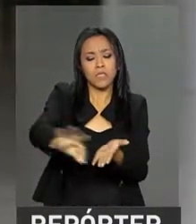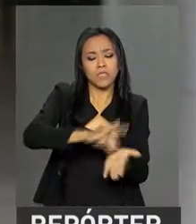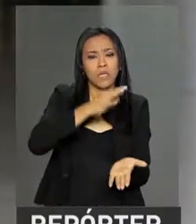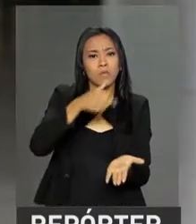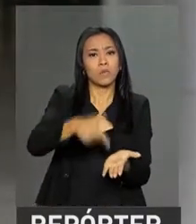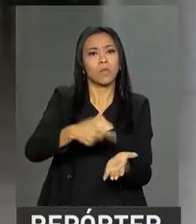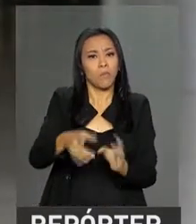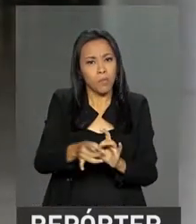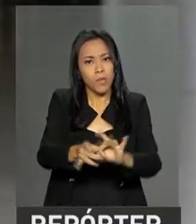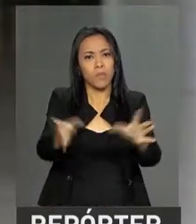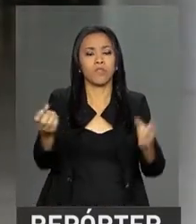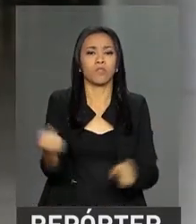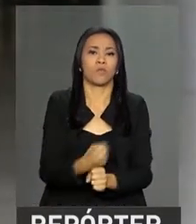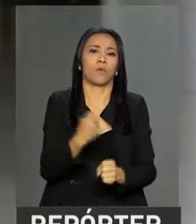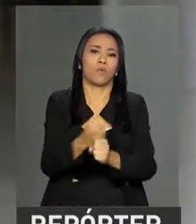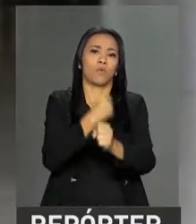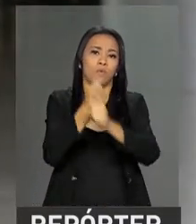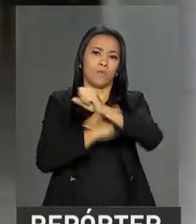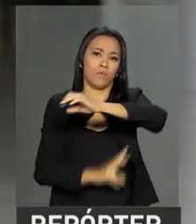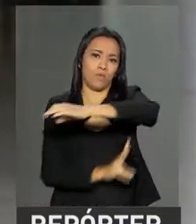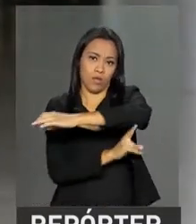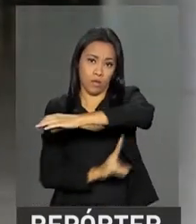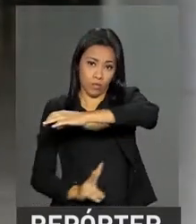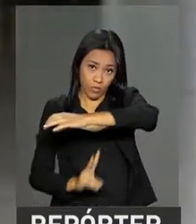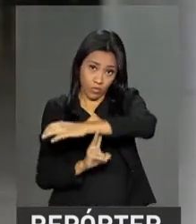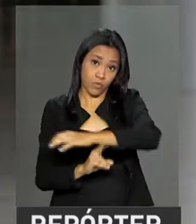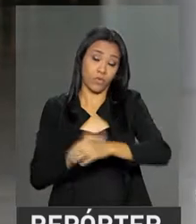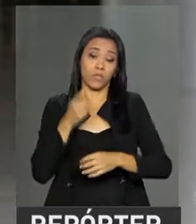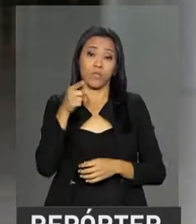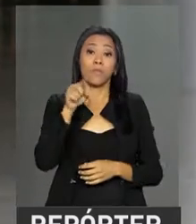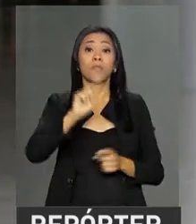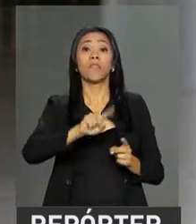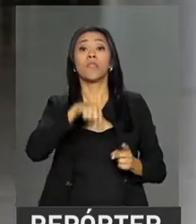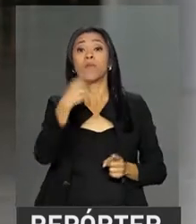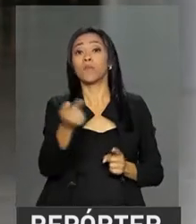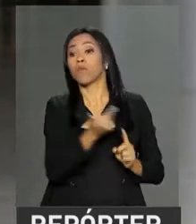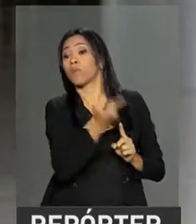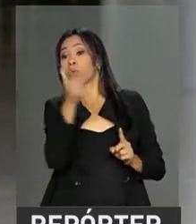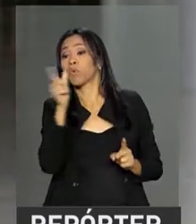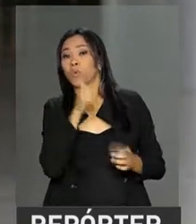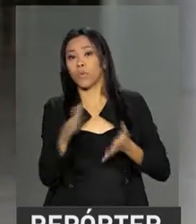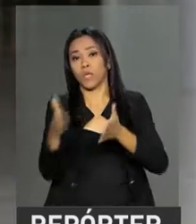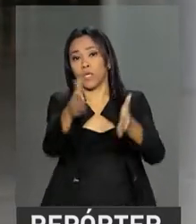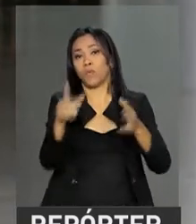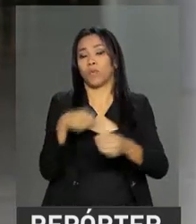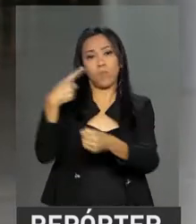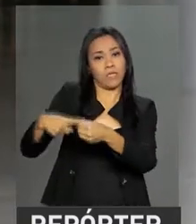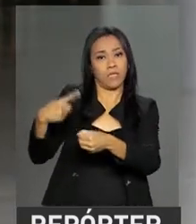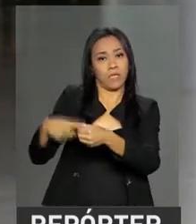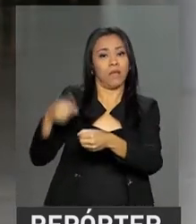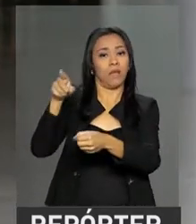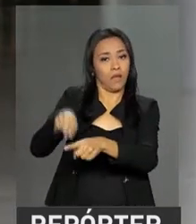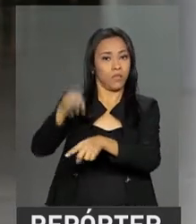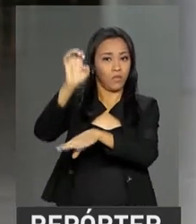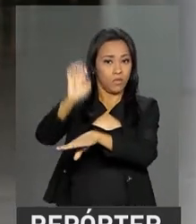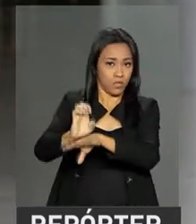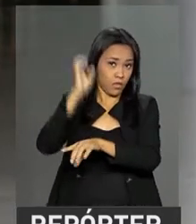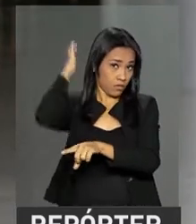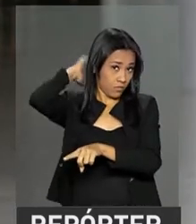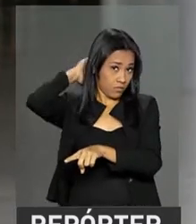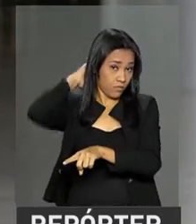serviço para a construção da ponte lá em xambioá depois ele segue para o outro lado do rio para a cidade são geraldo do araguaia